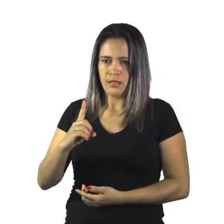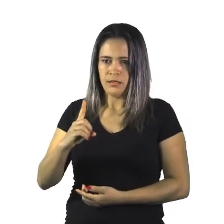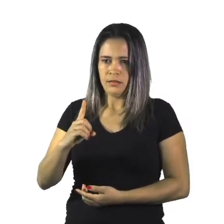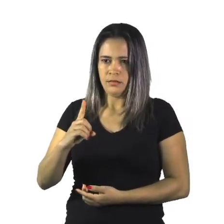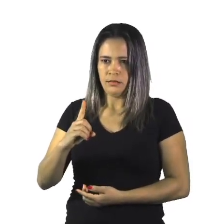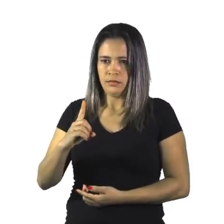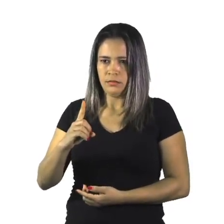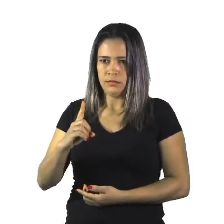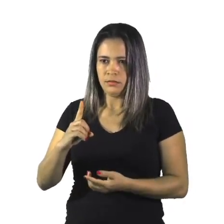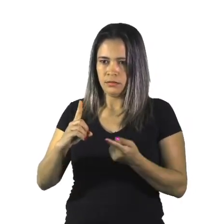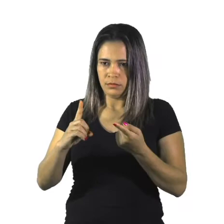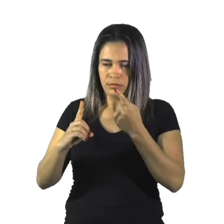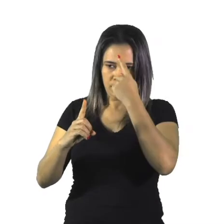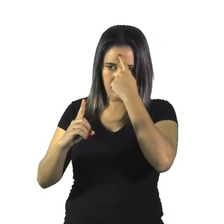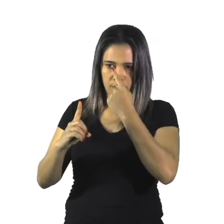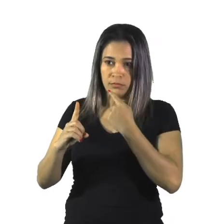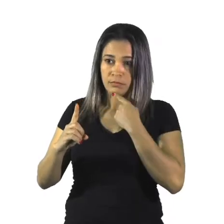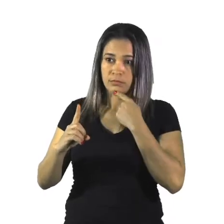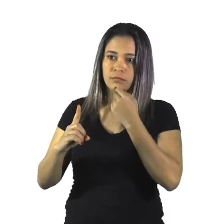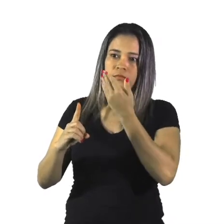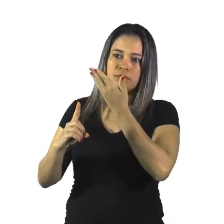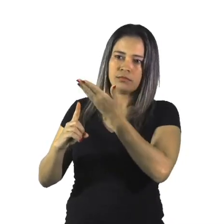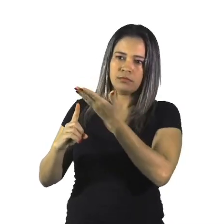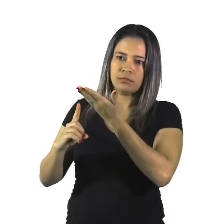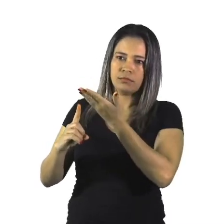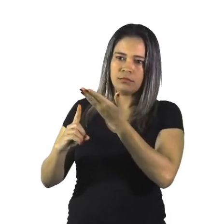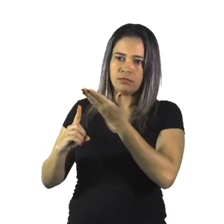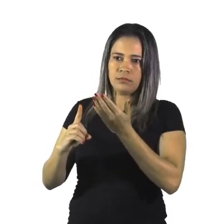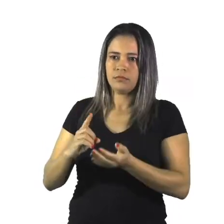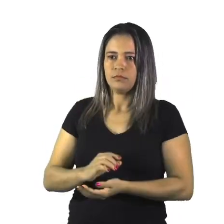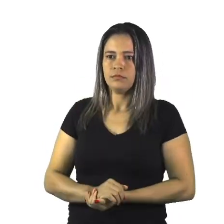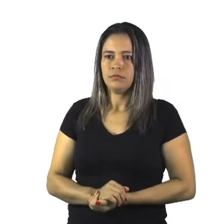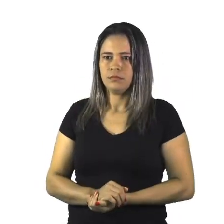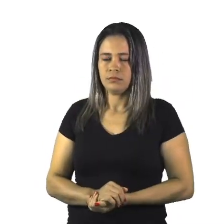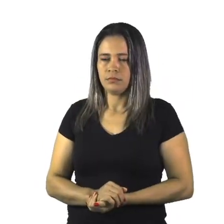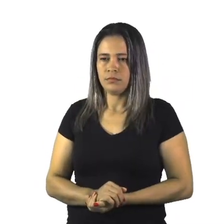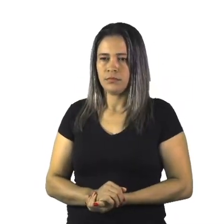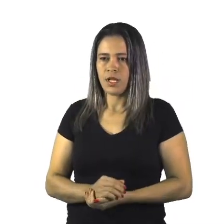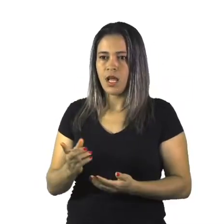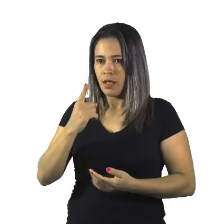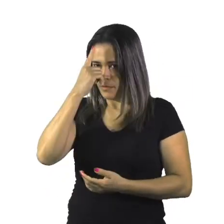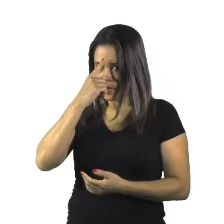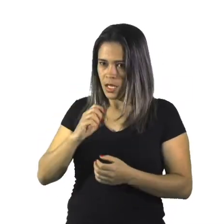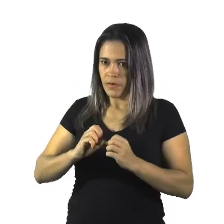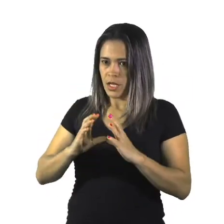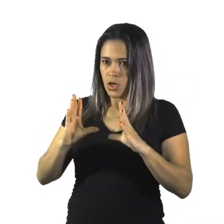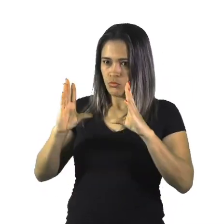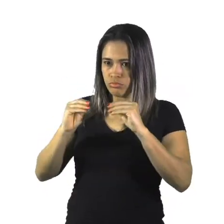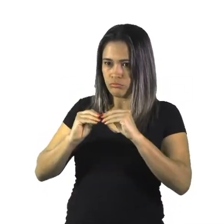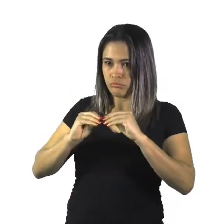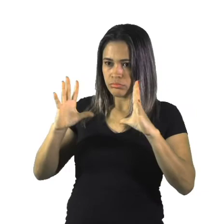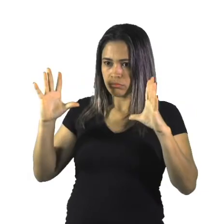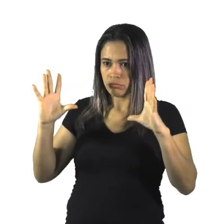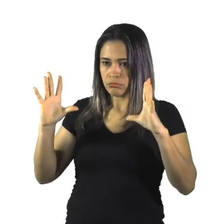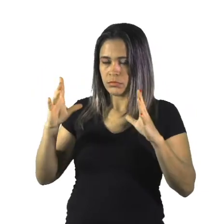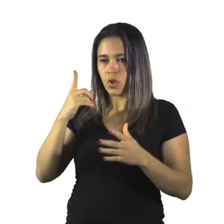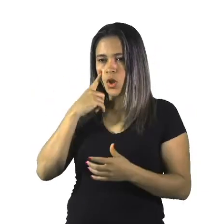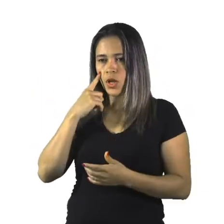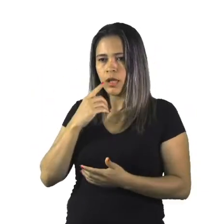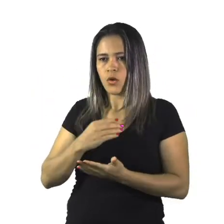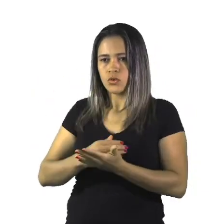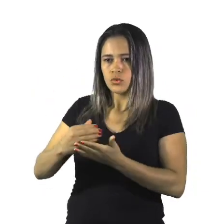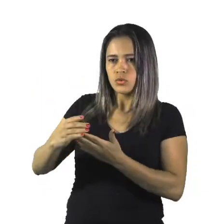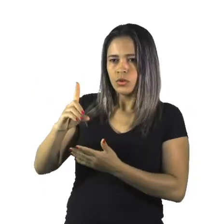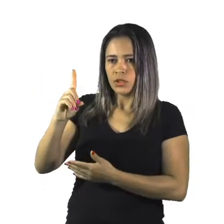A imagem vai aparecer e desaparecer para a gente escrevendo aqui no quadro para vocês, beleza? Ele continuou na coluna D, mas só que ele foi